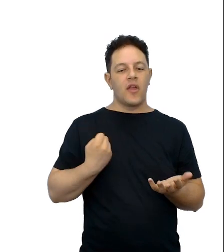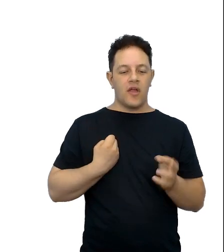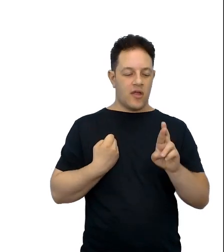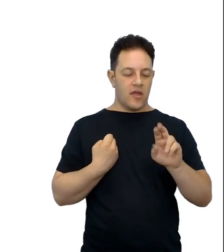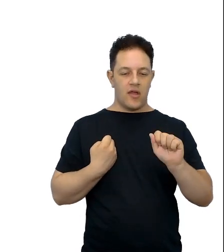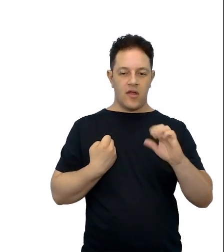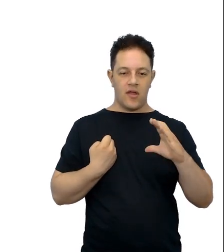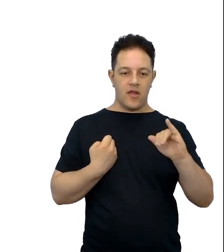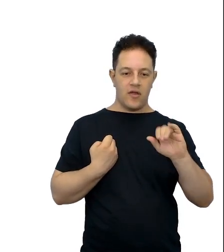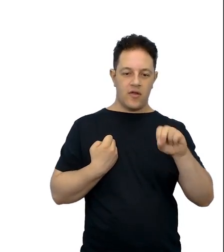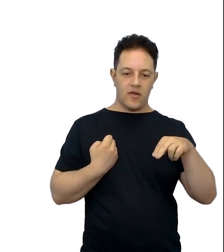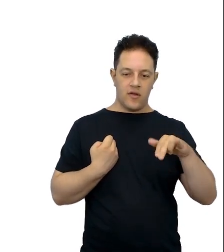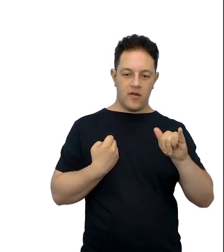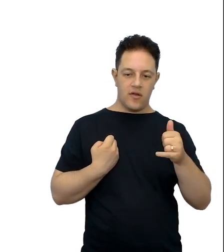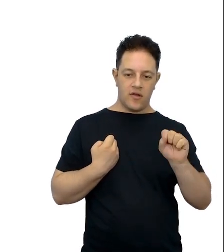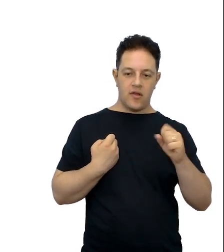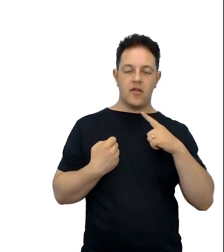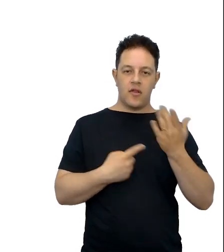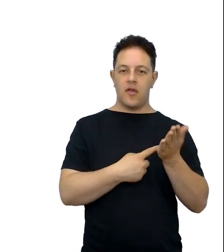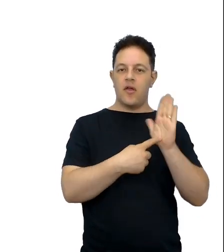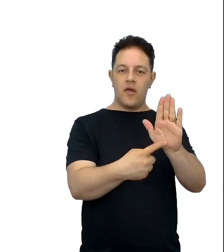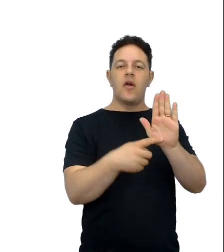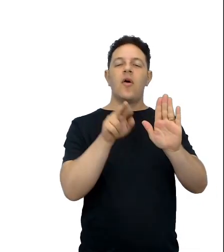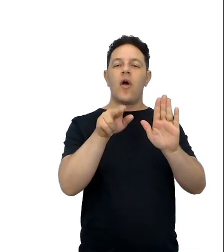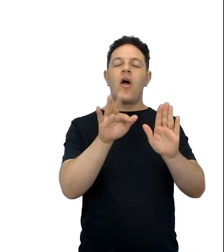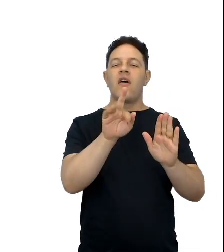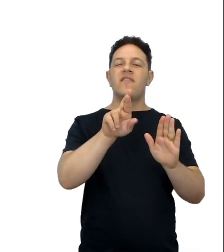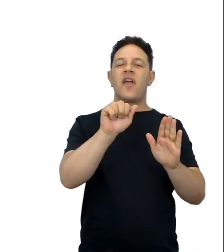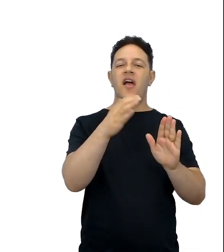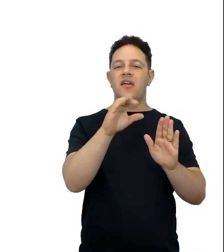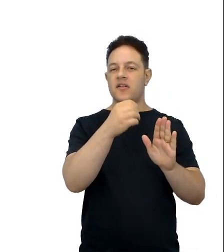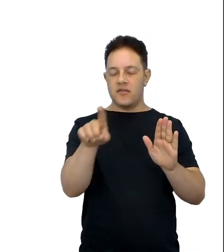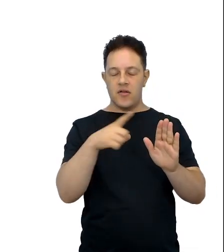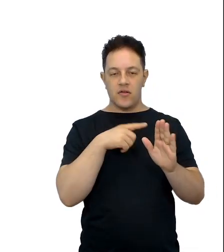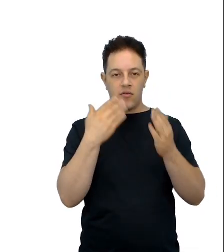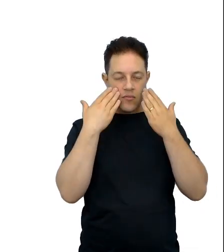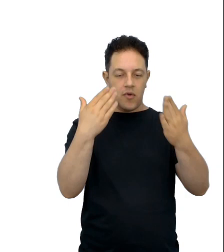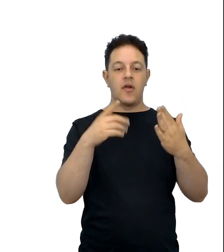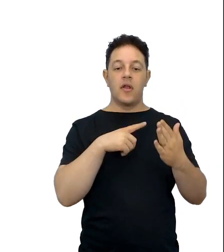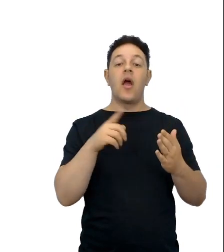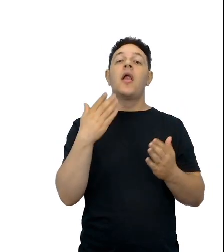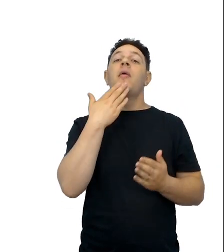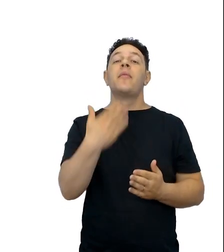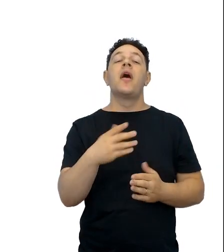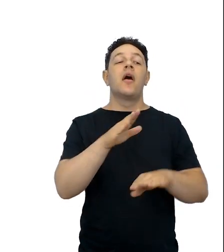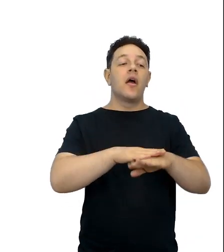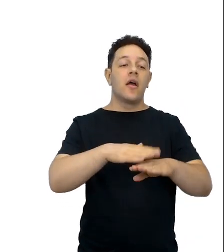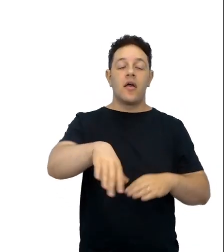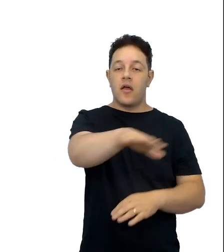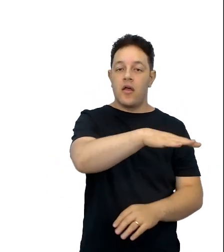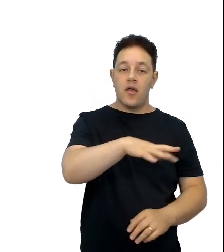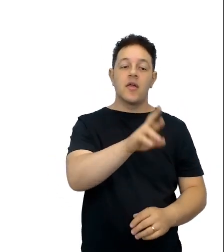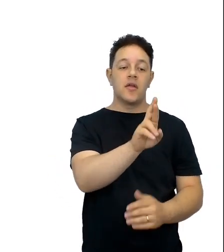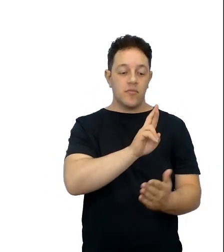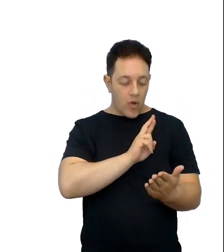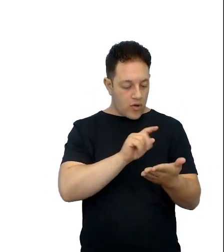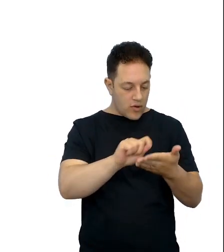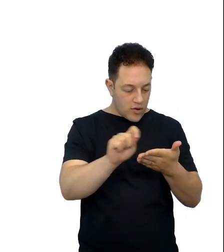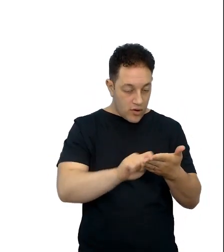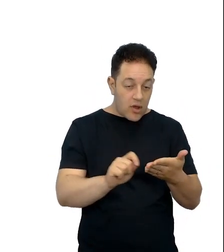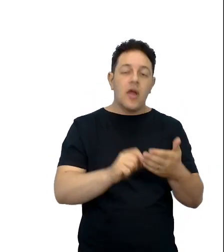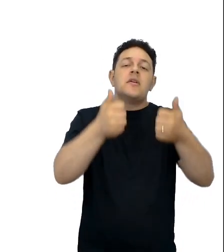racionais expressos na forma de fração, e ele pede que os meninos respondam e justifiquem